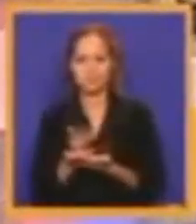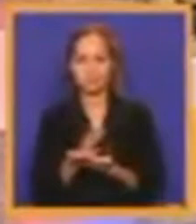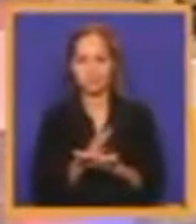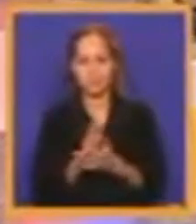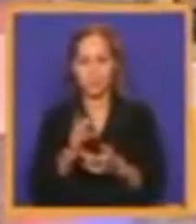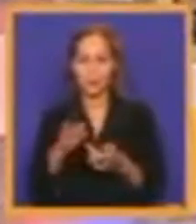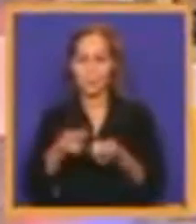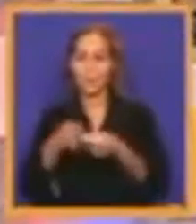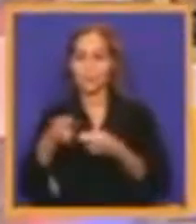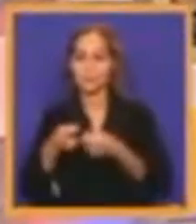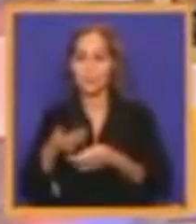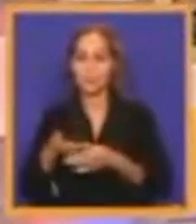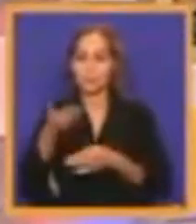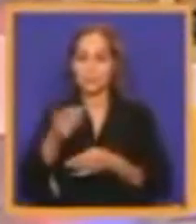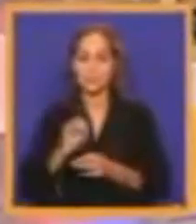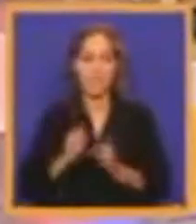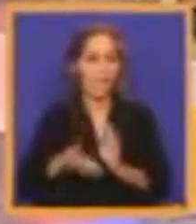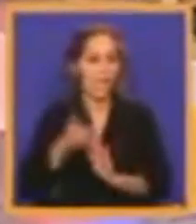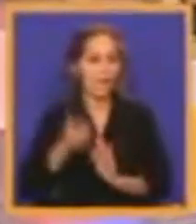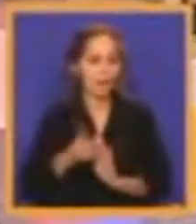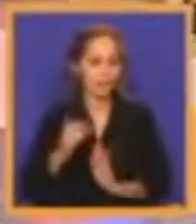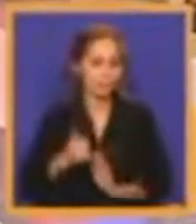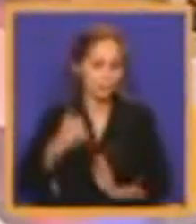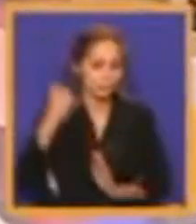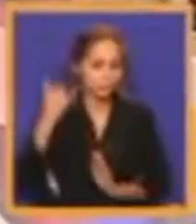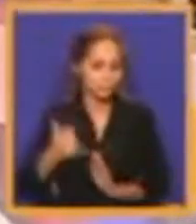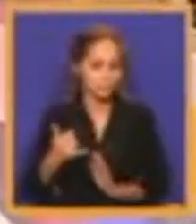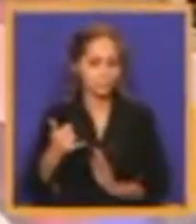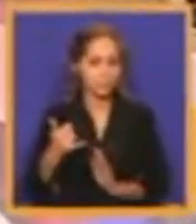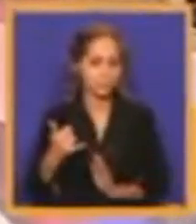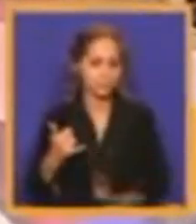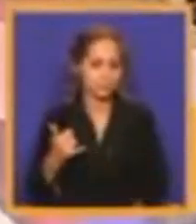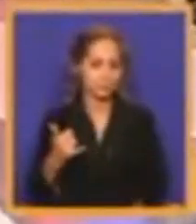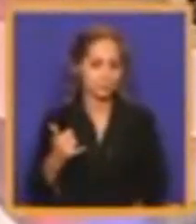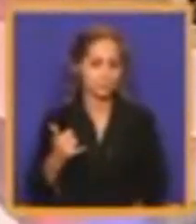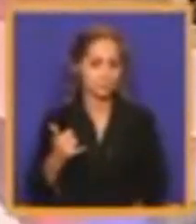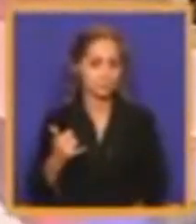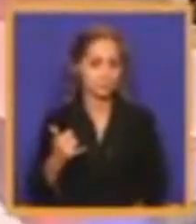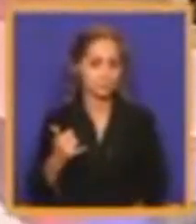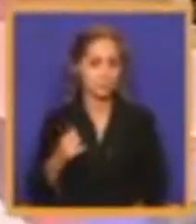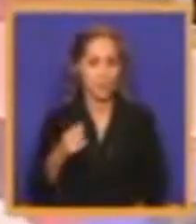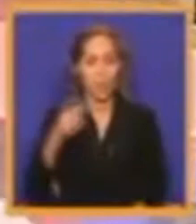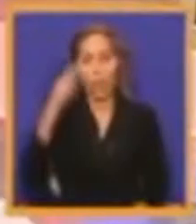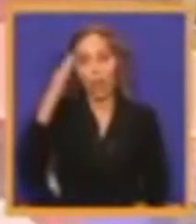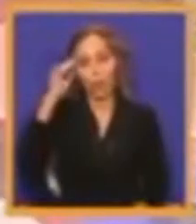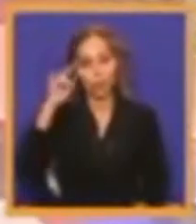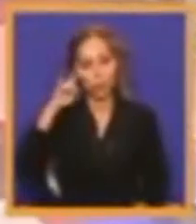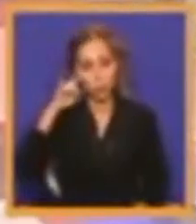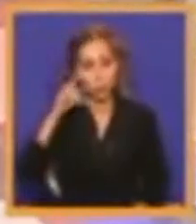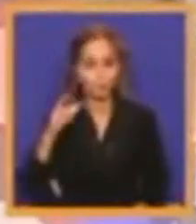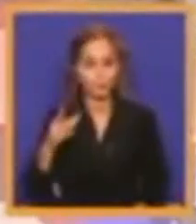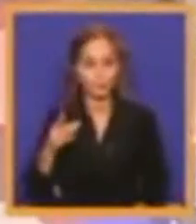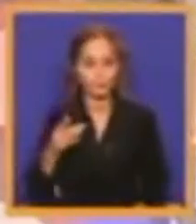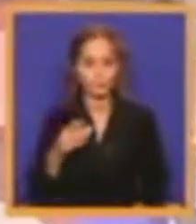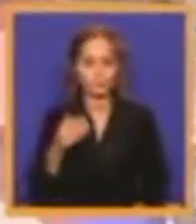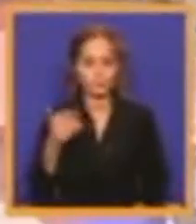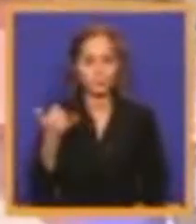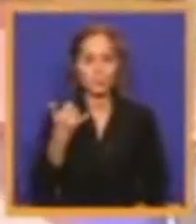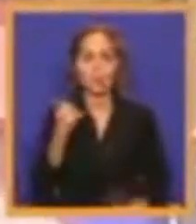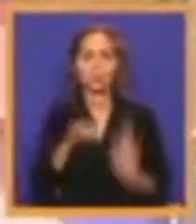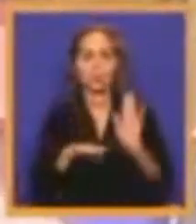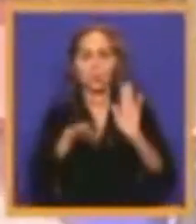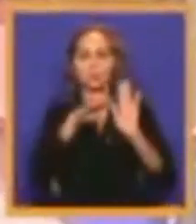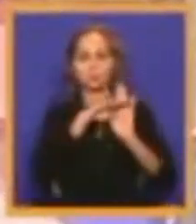organizados. E vamos rapidamente para Touro, que é, vamos lá, o segundo